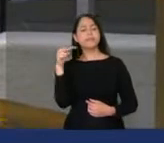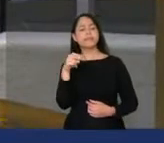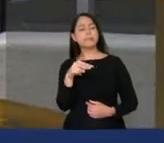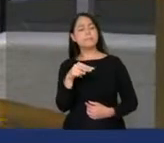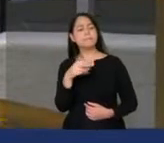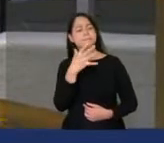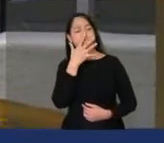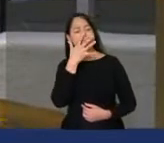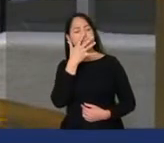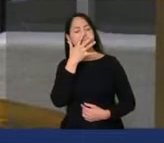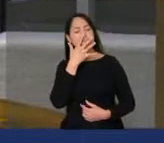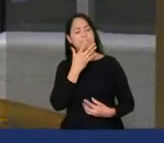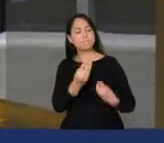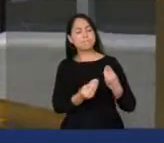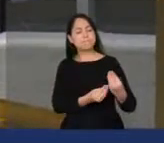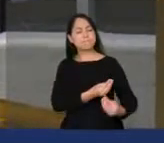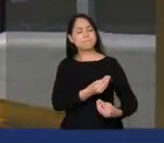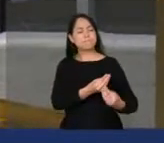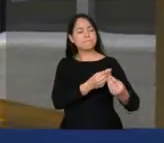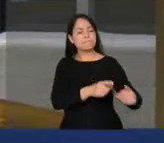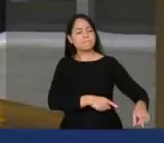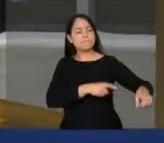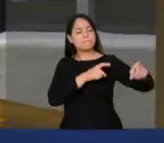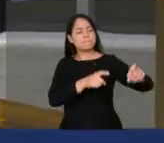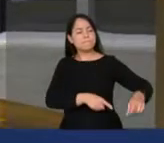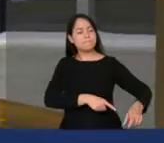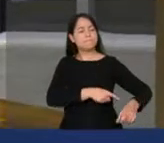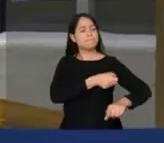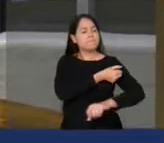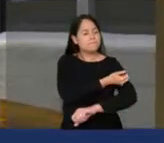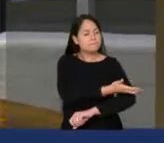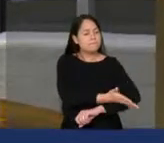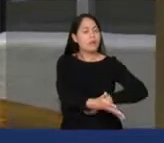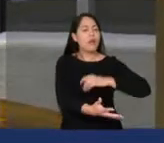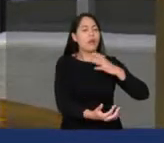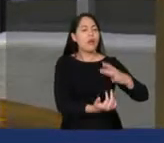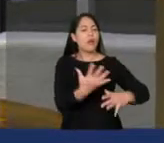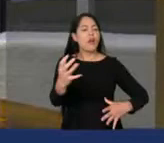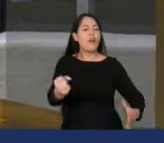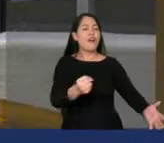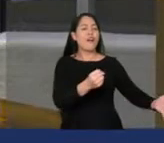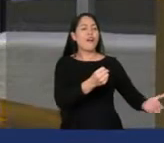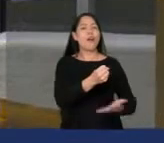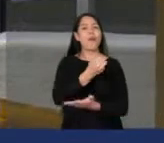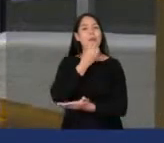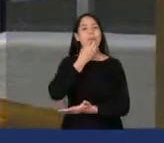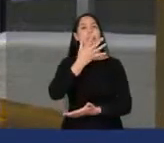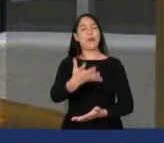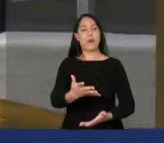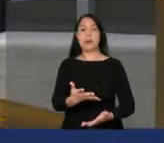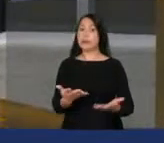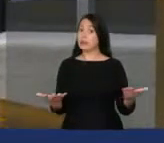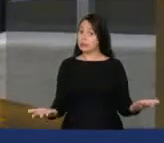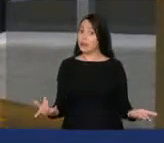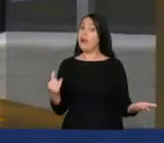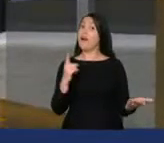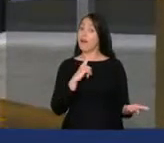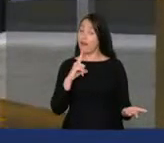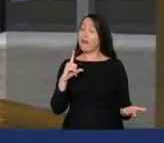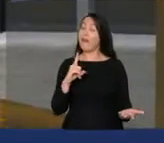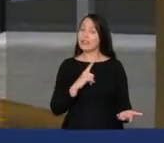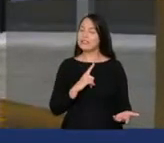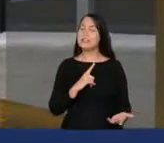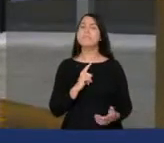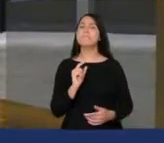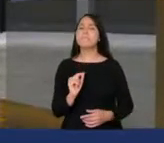que se renova em boas colheitas. Emociono-me com exemplos destas dignas senhoras, guerreiras